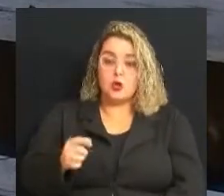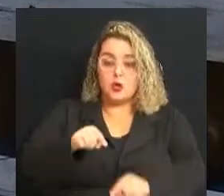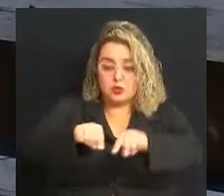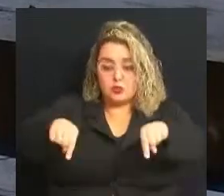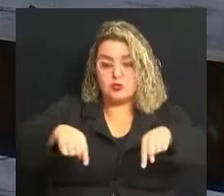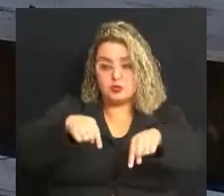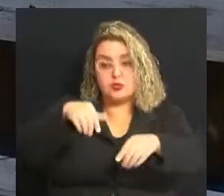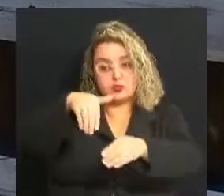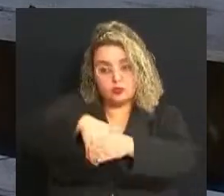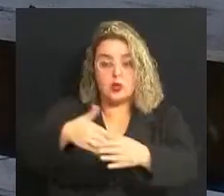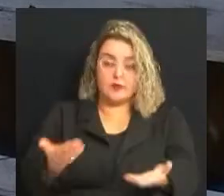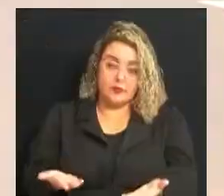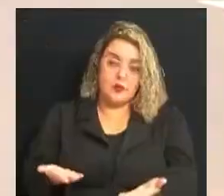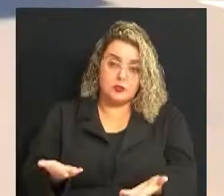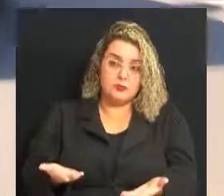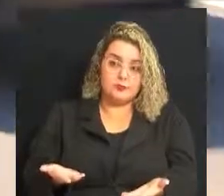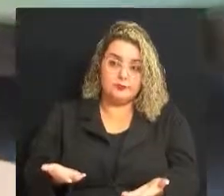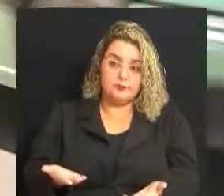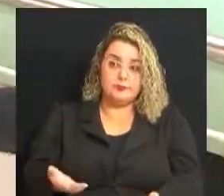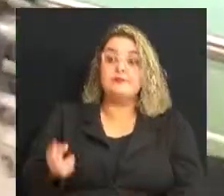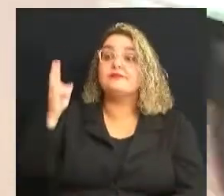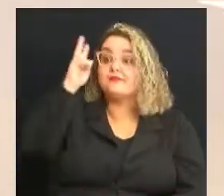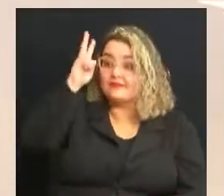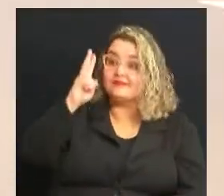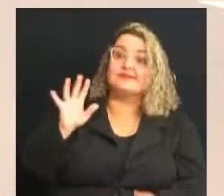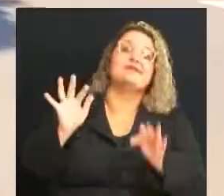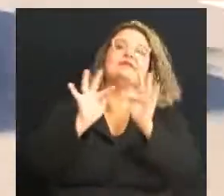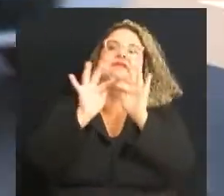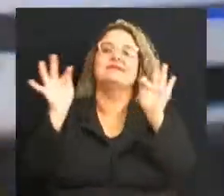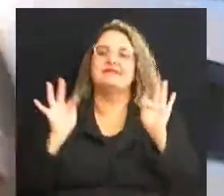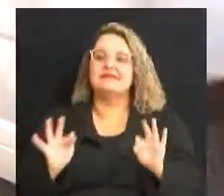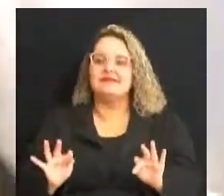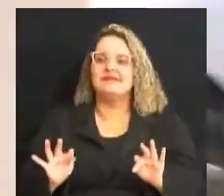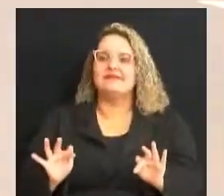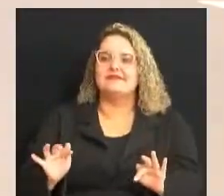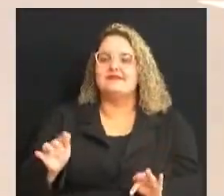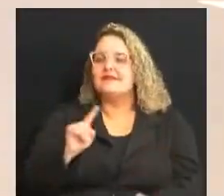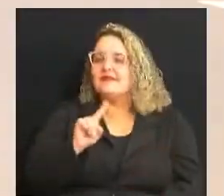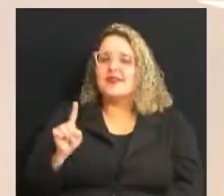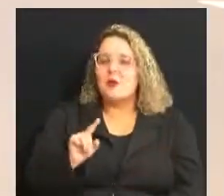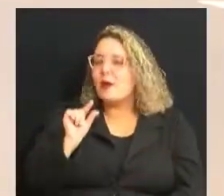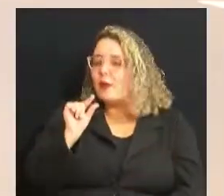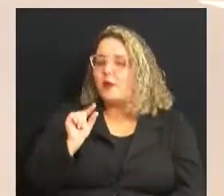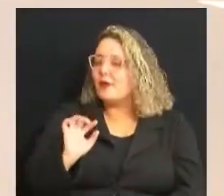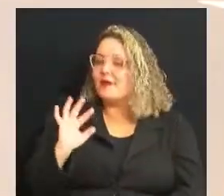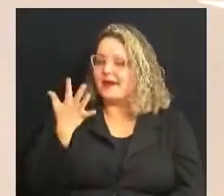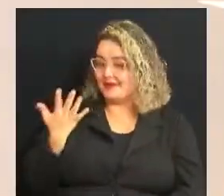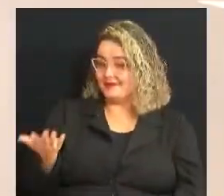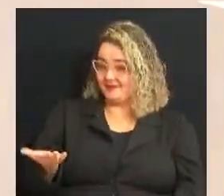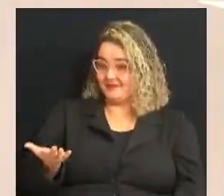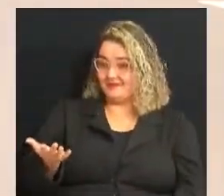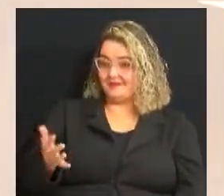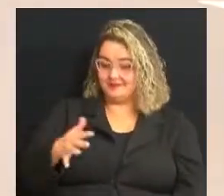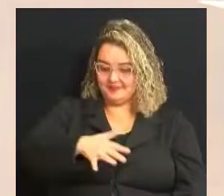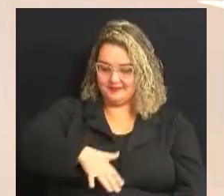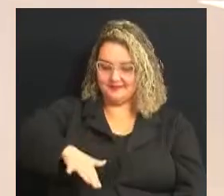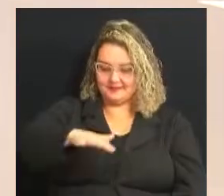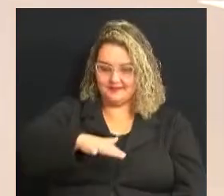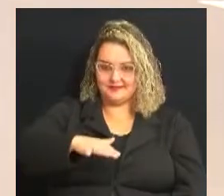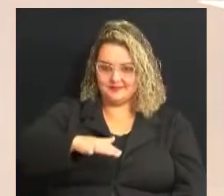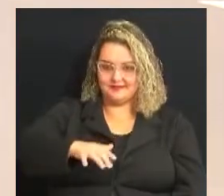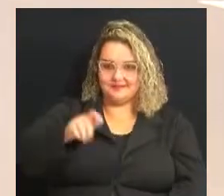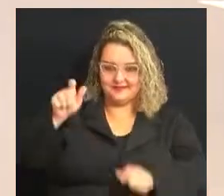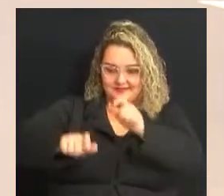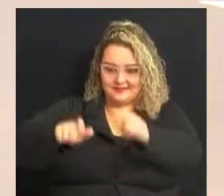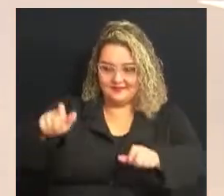através do voto né histórias como essa felizmente não são tão incomuns assim o eleitorado